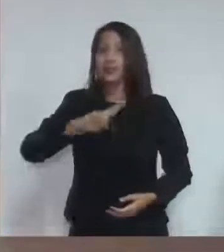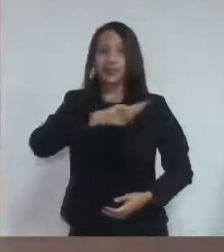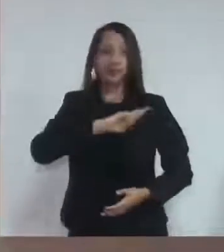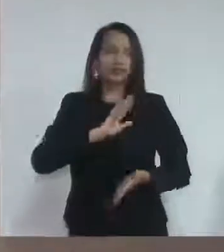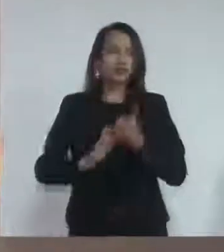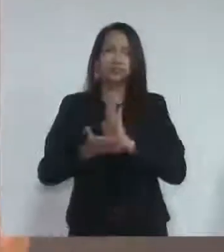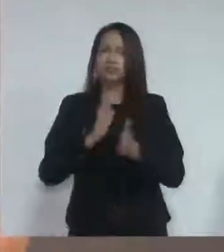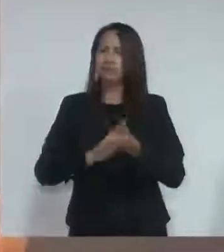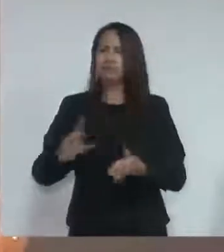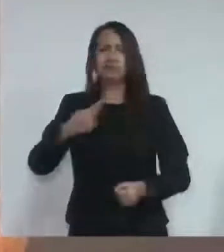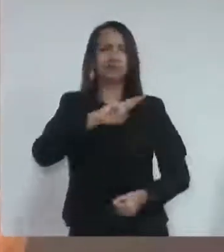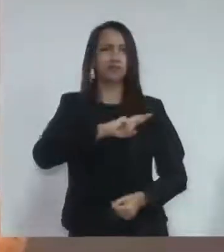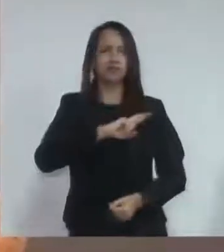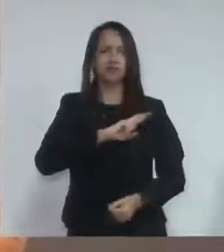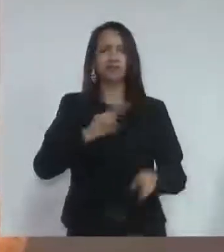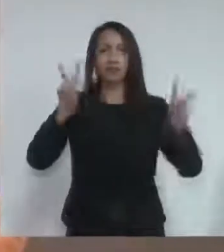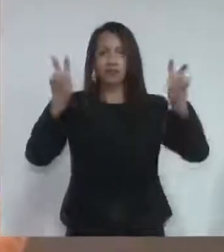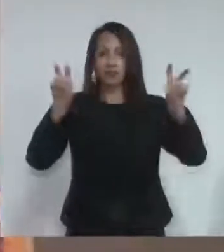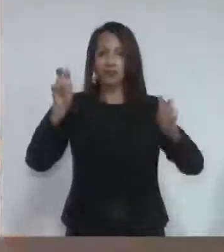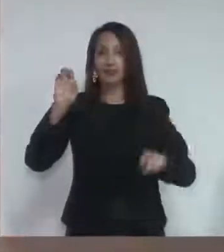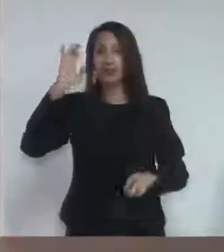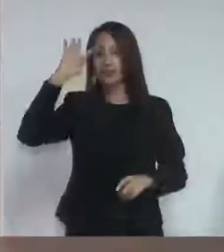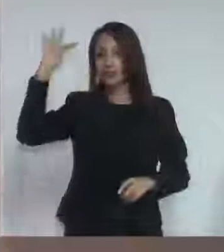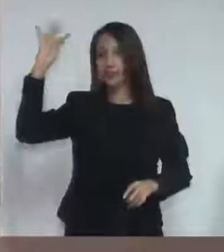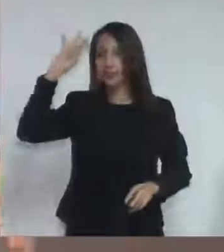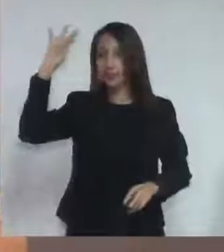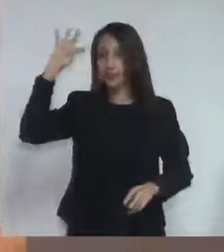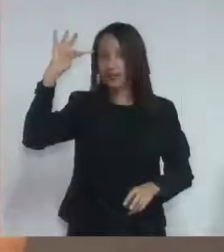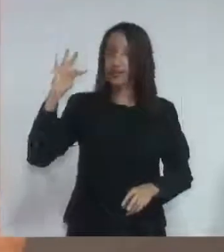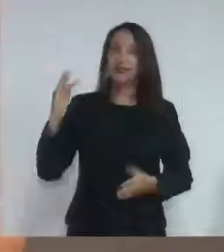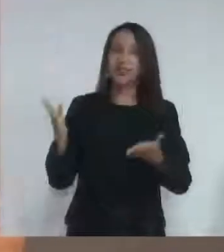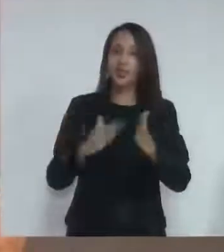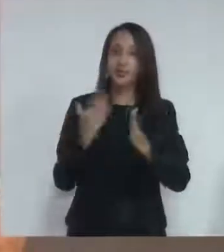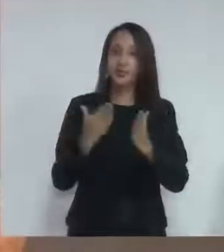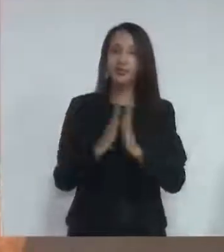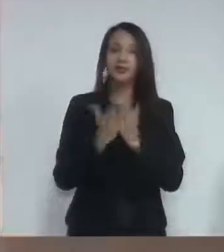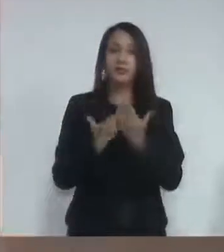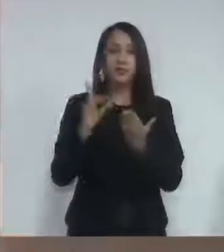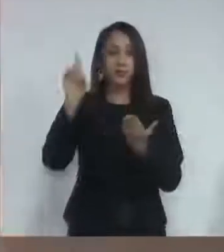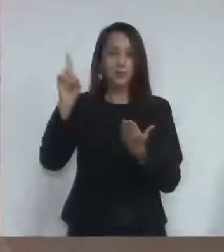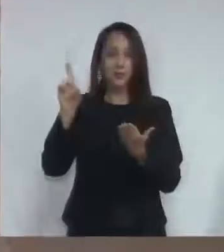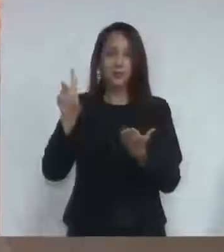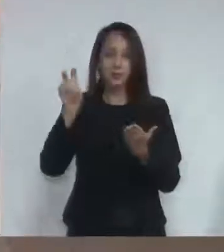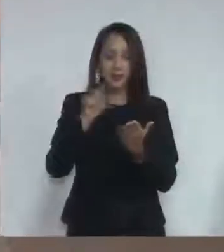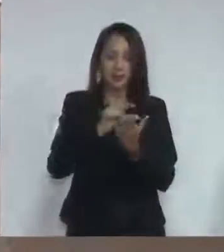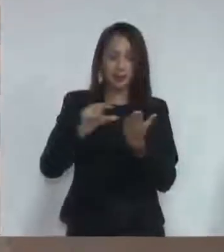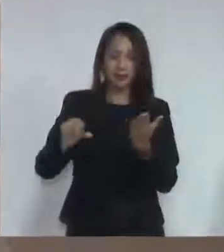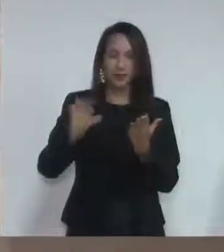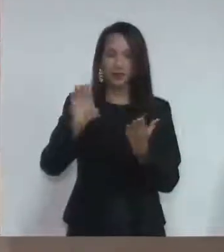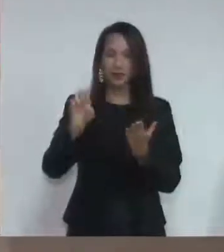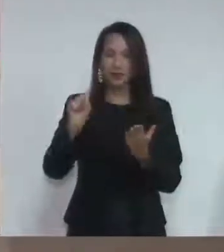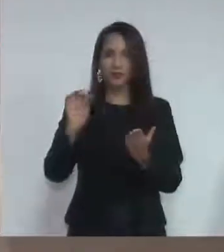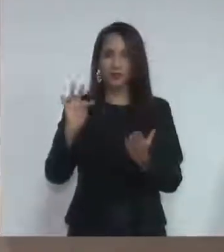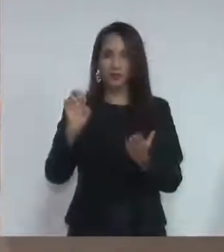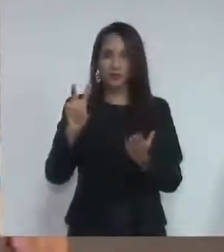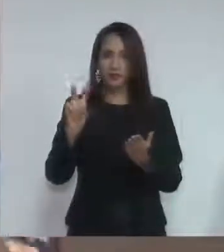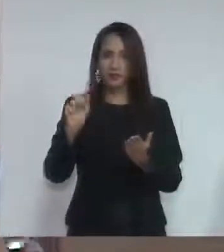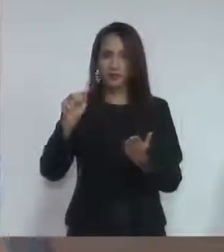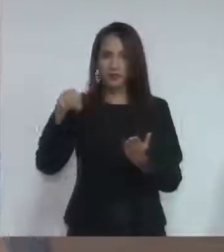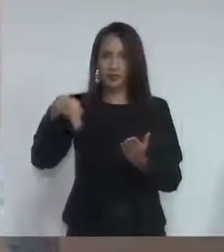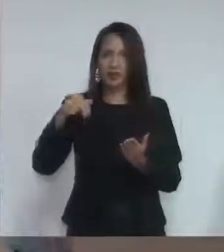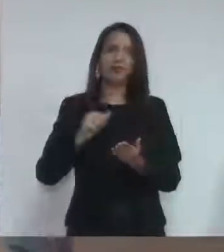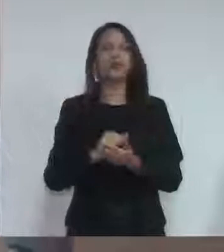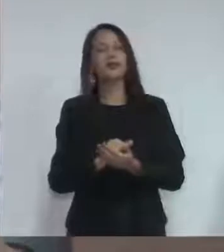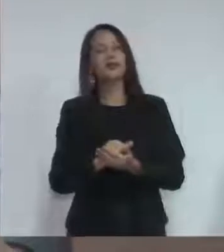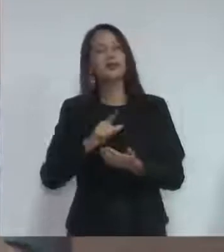religião, mas uma questão teológica bíblica, tem um cara chamado Estevão, que ele foi o primeiro dos 7 apóstolos, depois dos 12